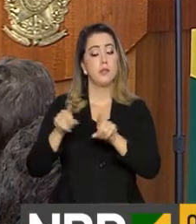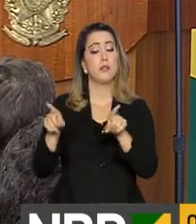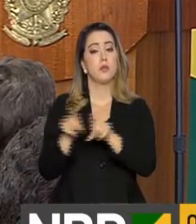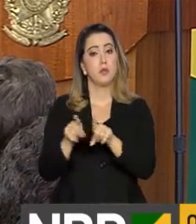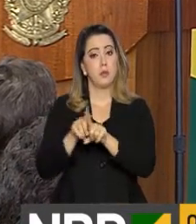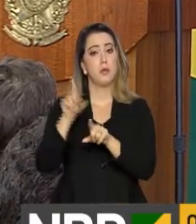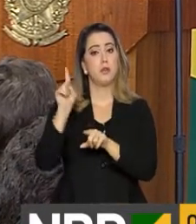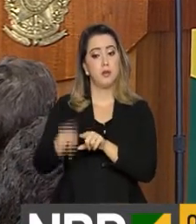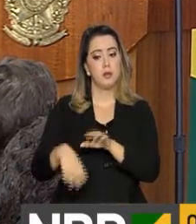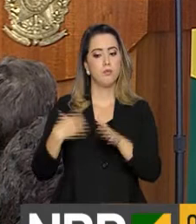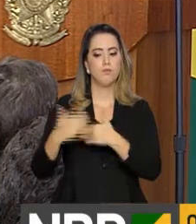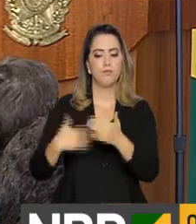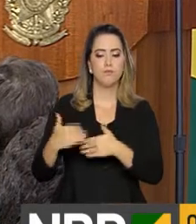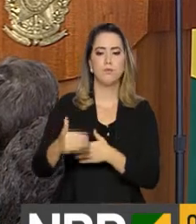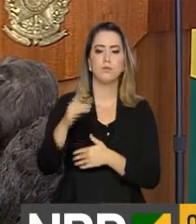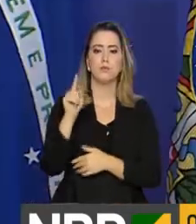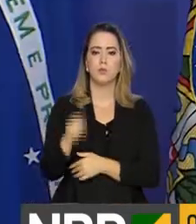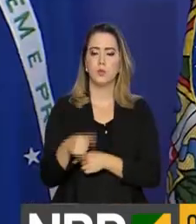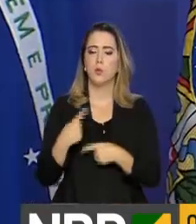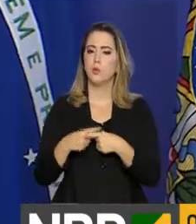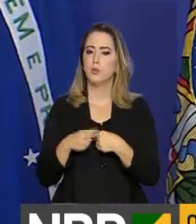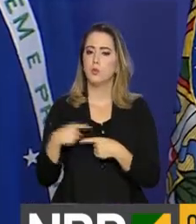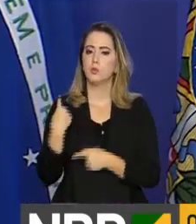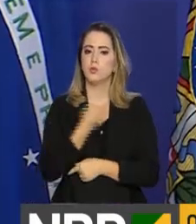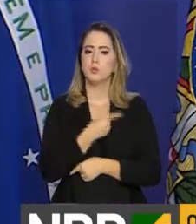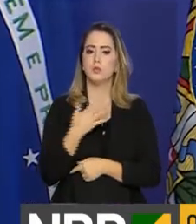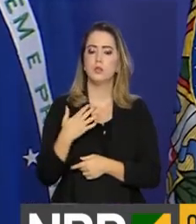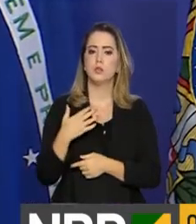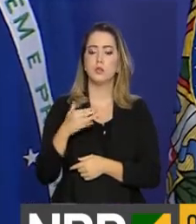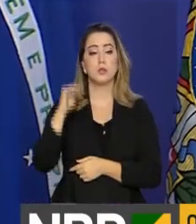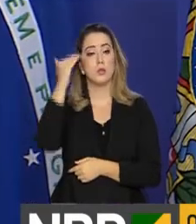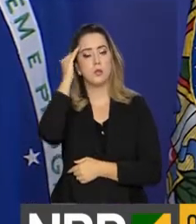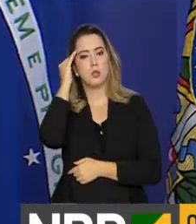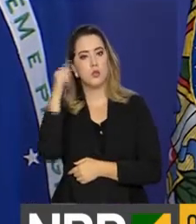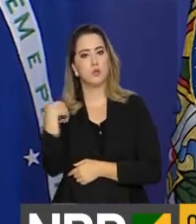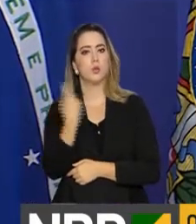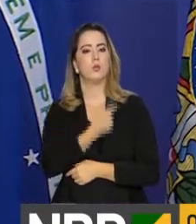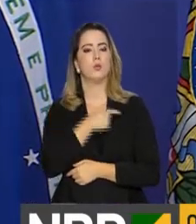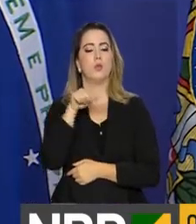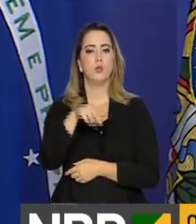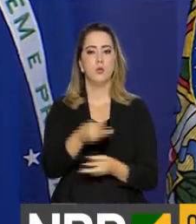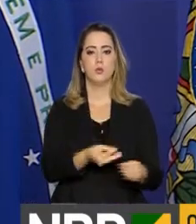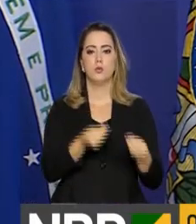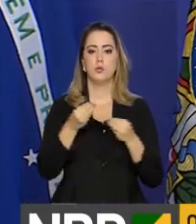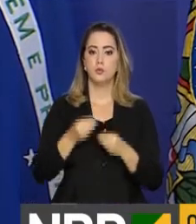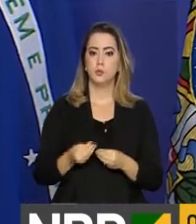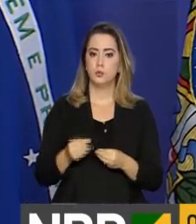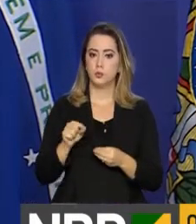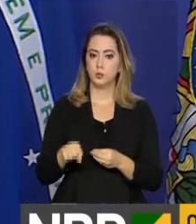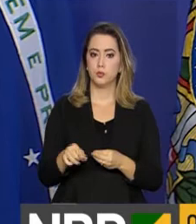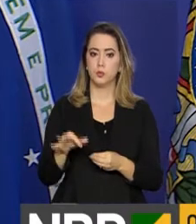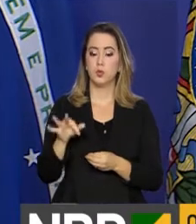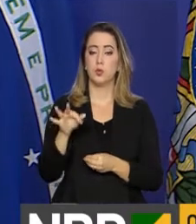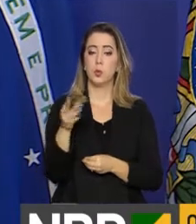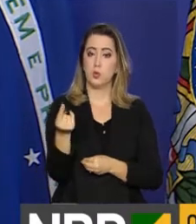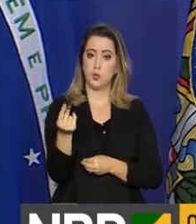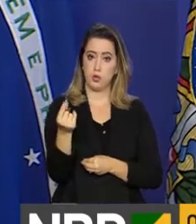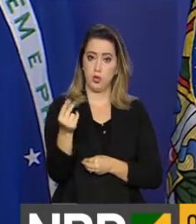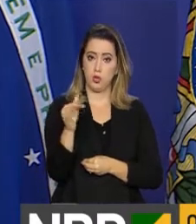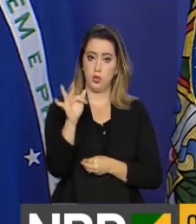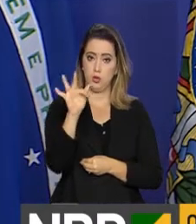foi exatamente essa ação interpretativa que trouxe para este e para este fiesta 1